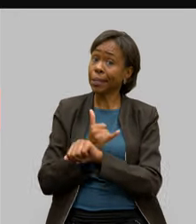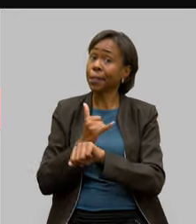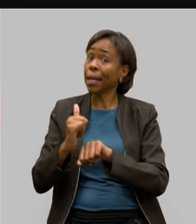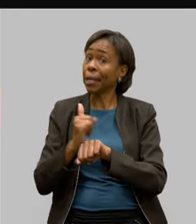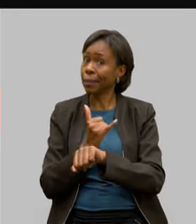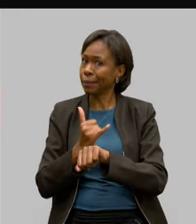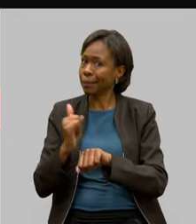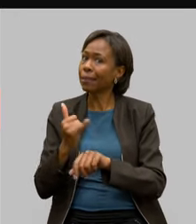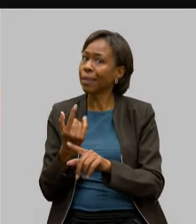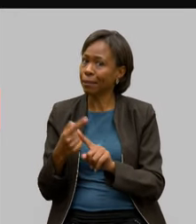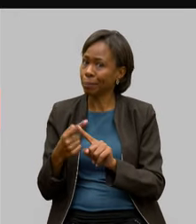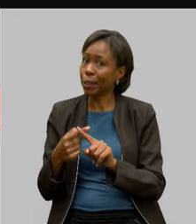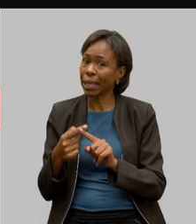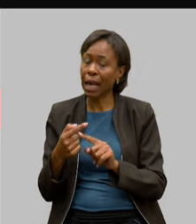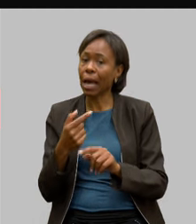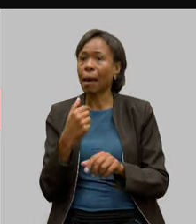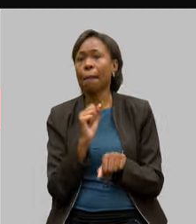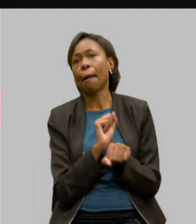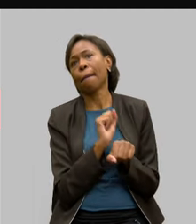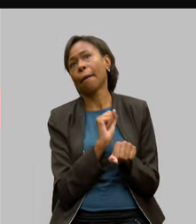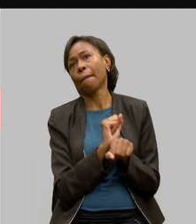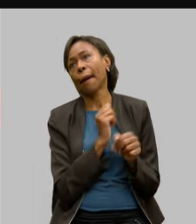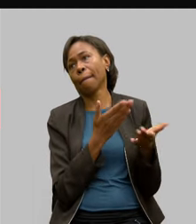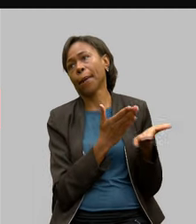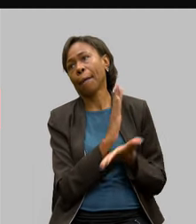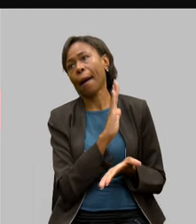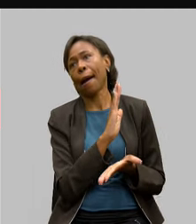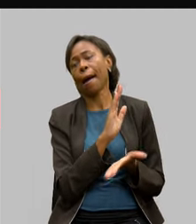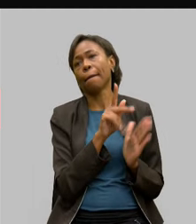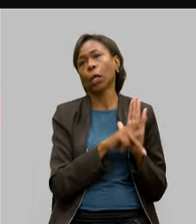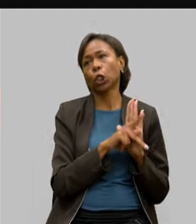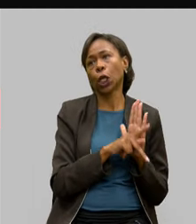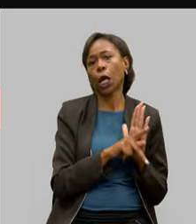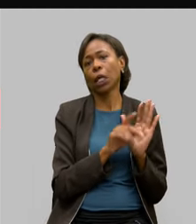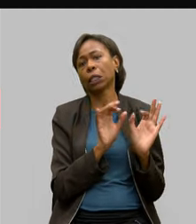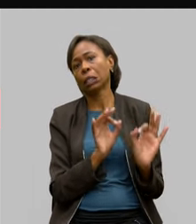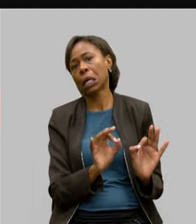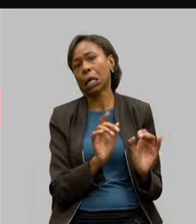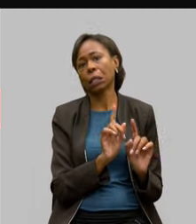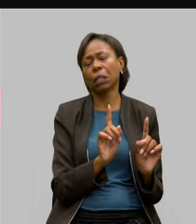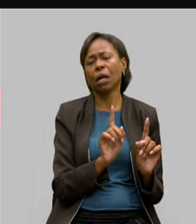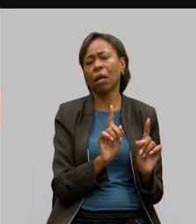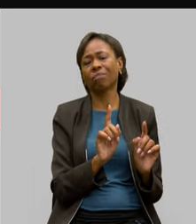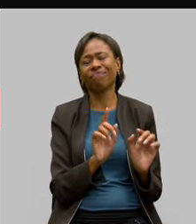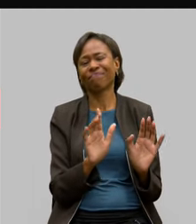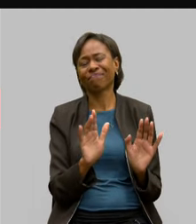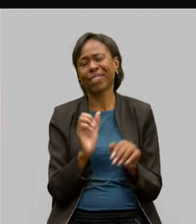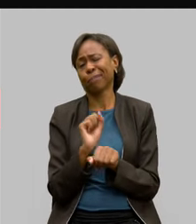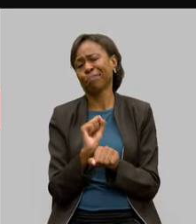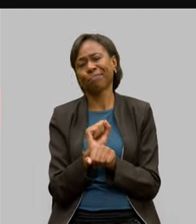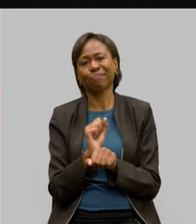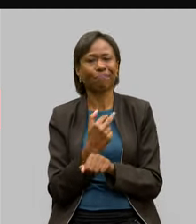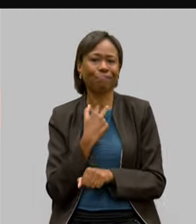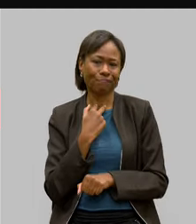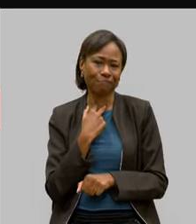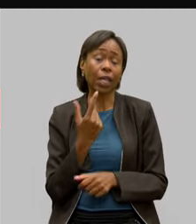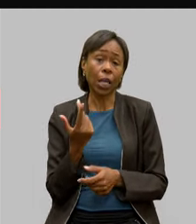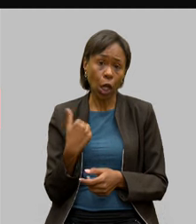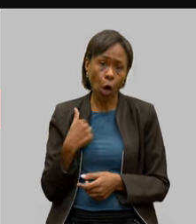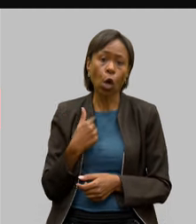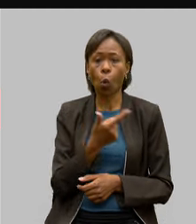na merced de aprovarem projetos que eu acho polêmico Ou eles acham polêmico eu também trabalho com